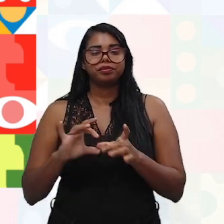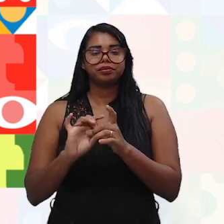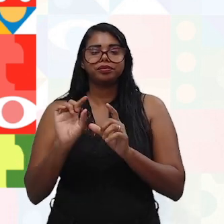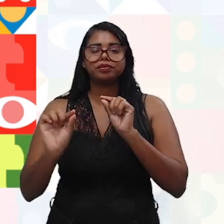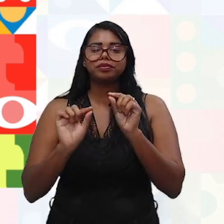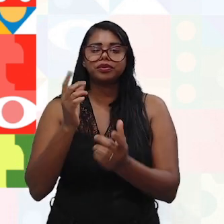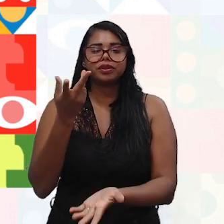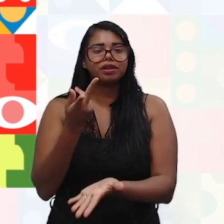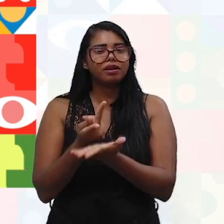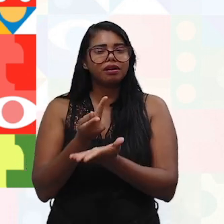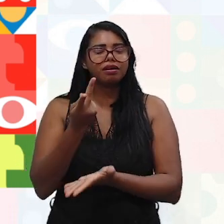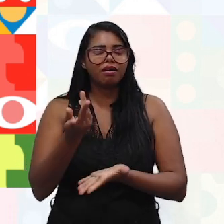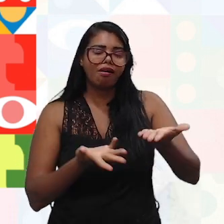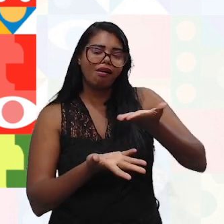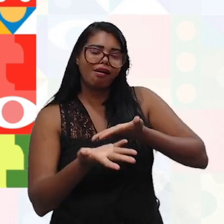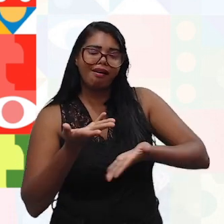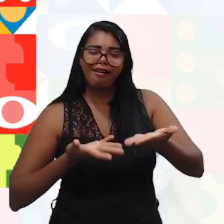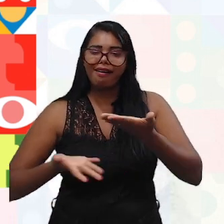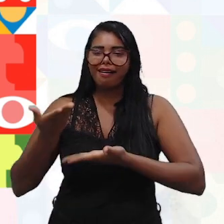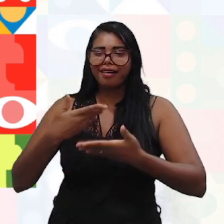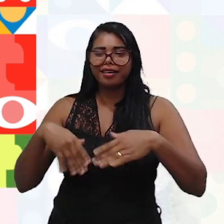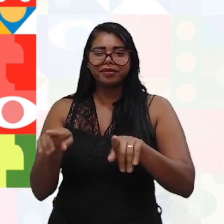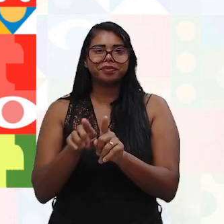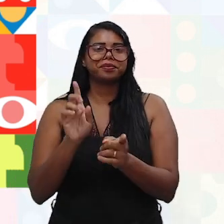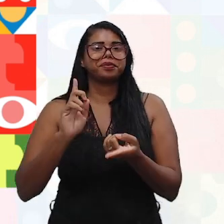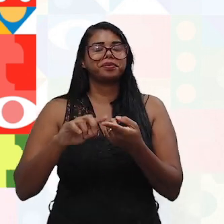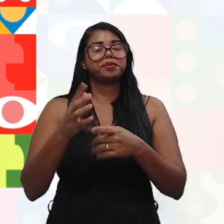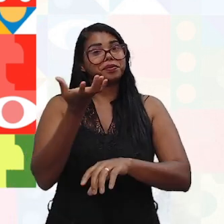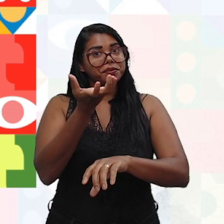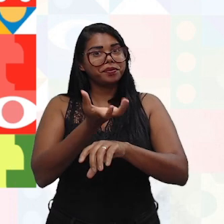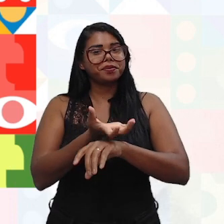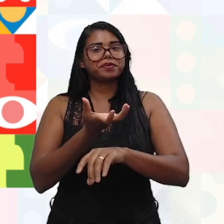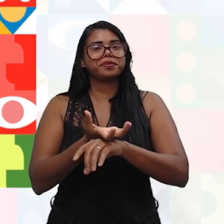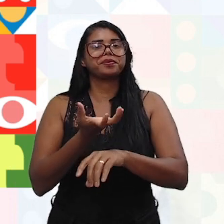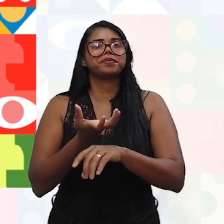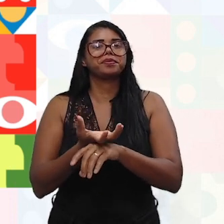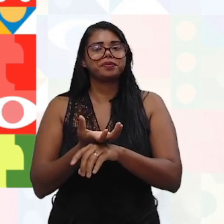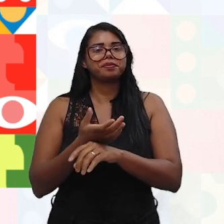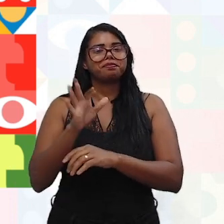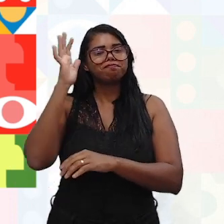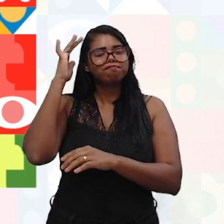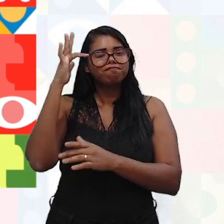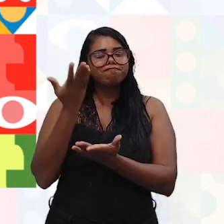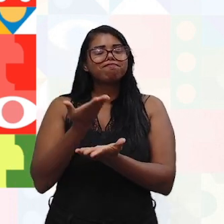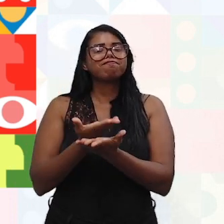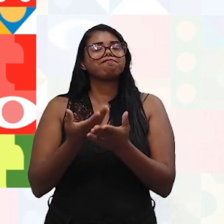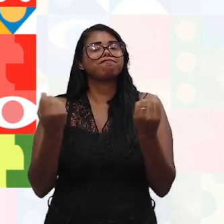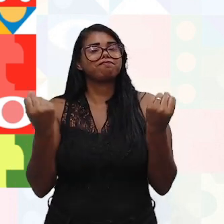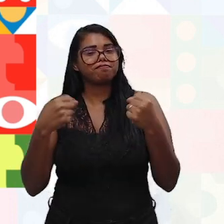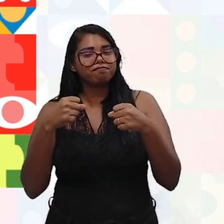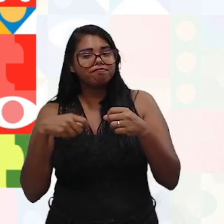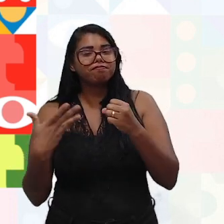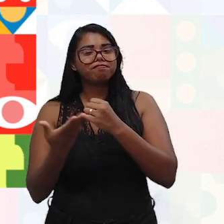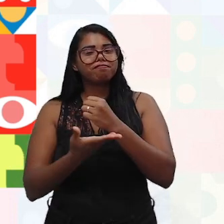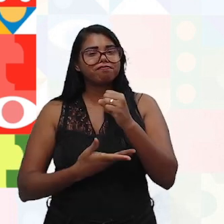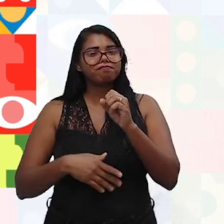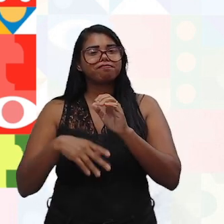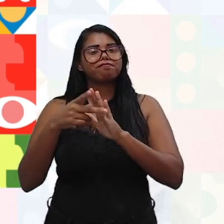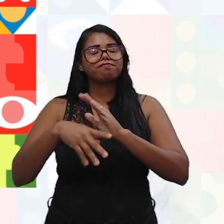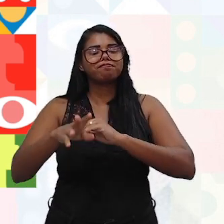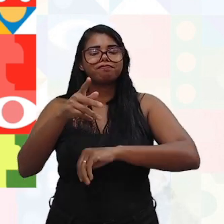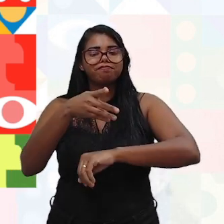acontece ali aquela troca, sabe? Então, assim, tem disciplinas que são teóricas, mas precisam de um embasamento